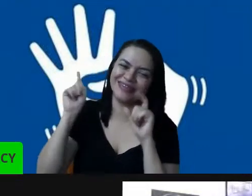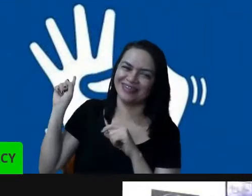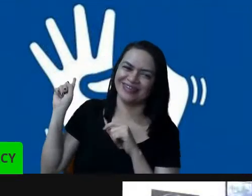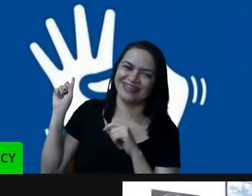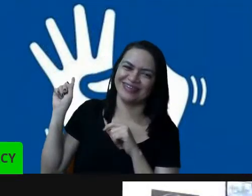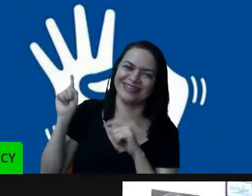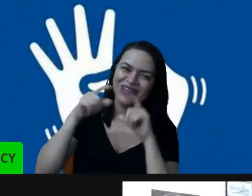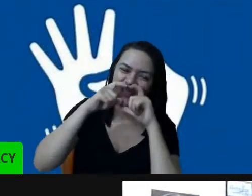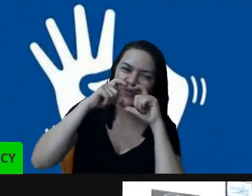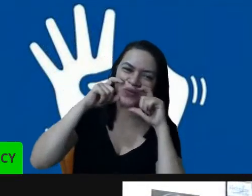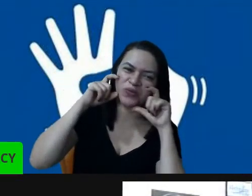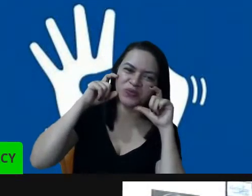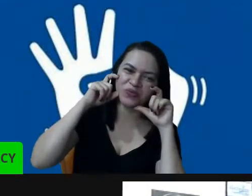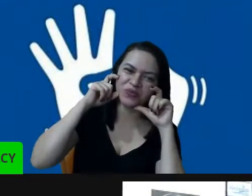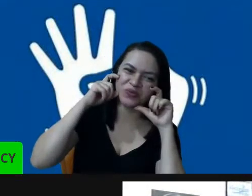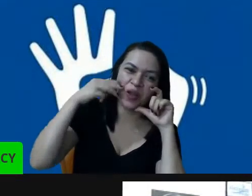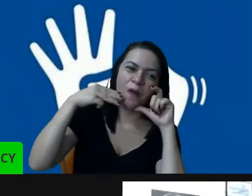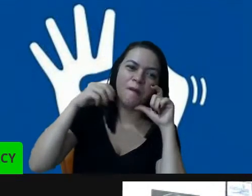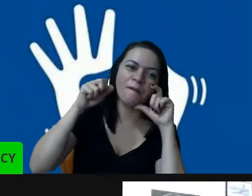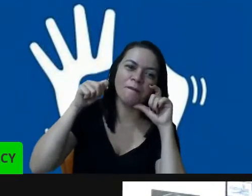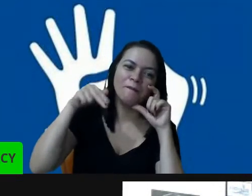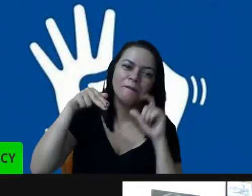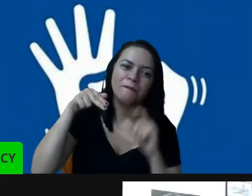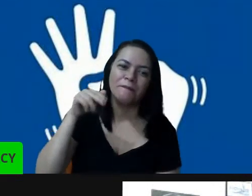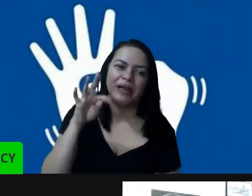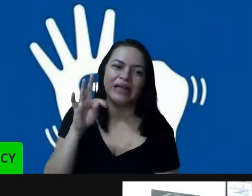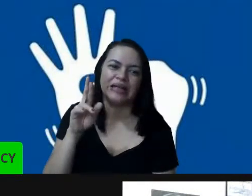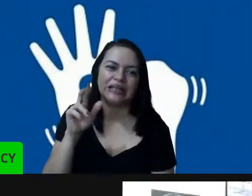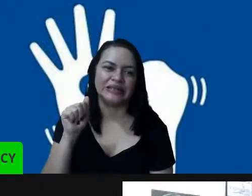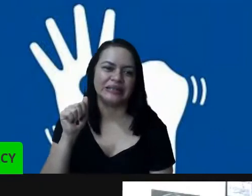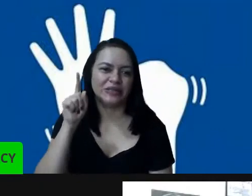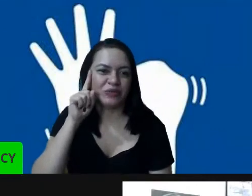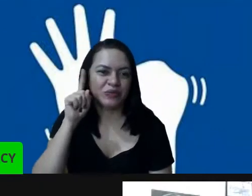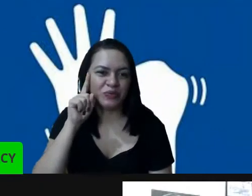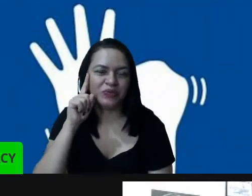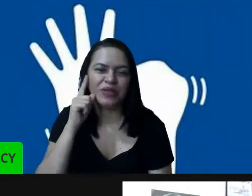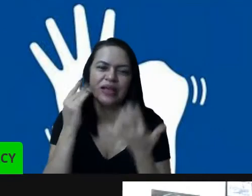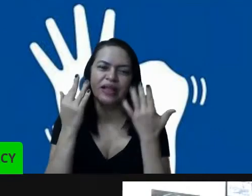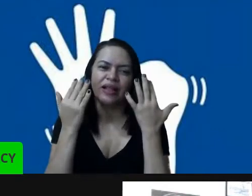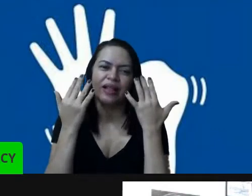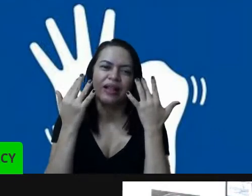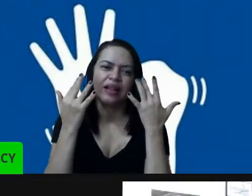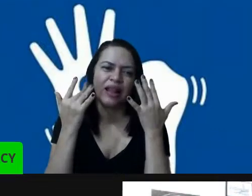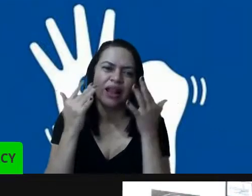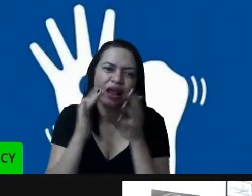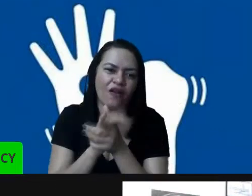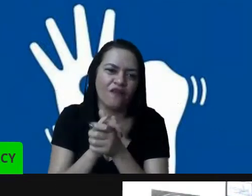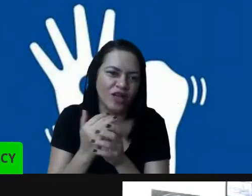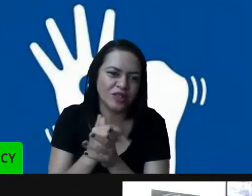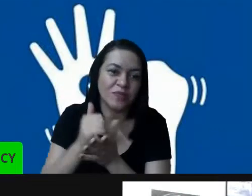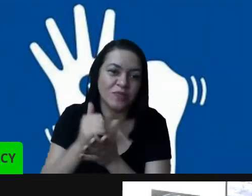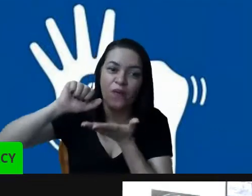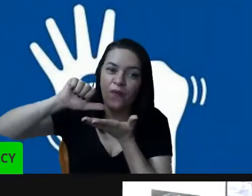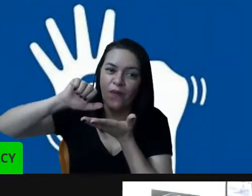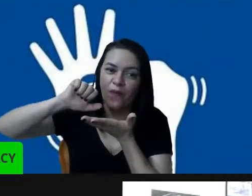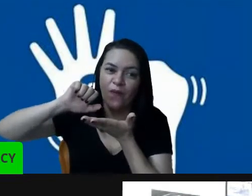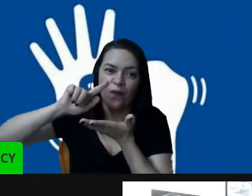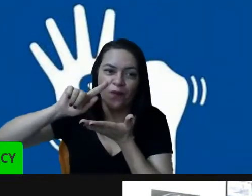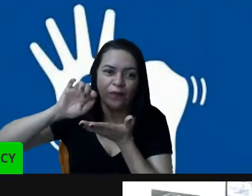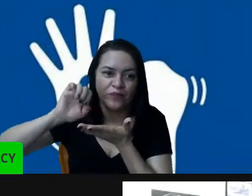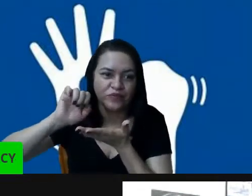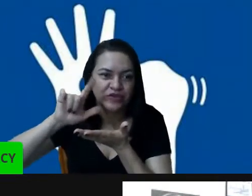nosso mantra diário. Usem máscara, lavem as mãos, usem álcool e gel o tempo todo.